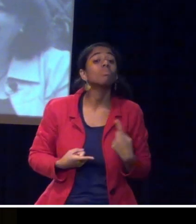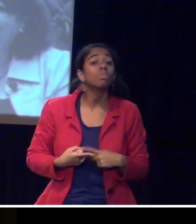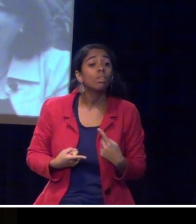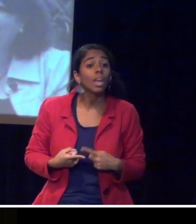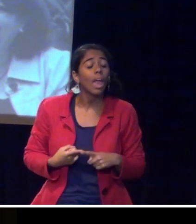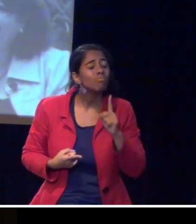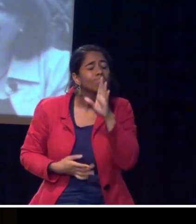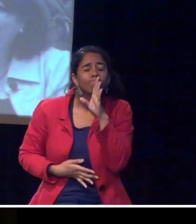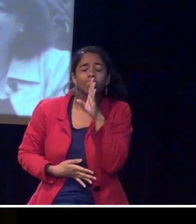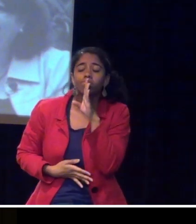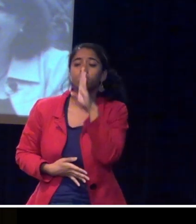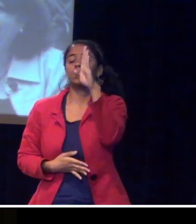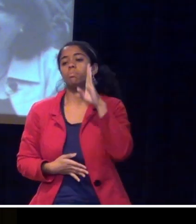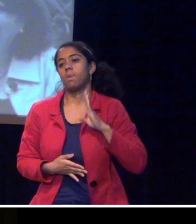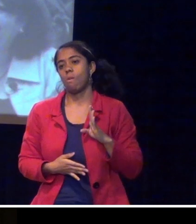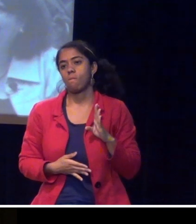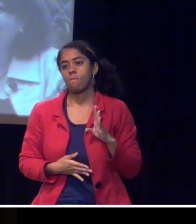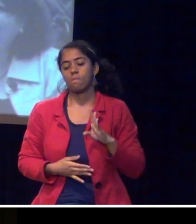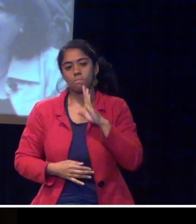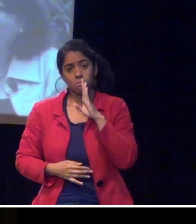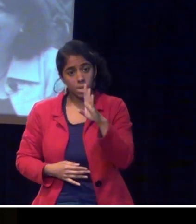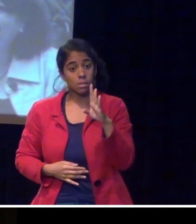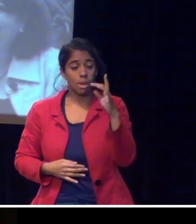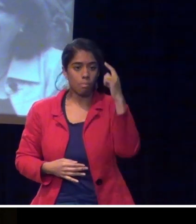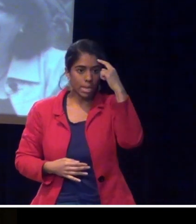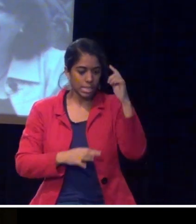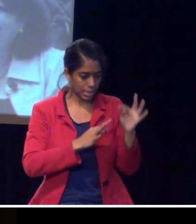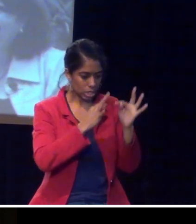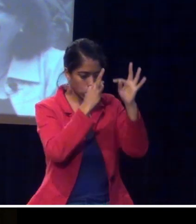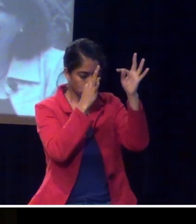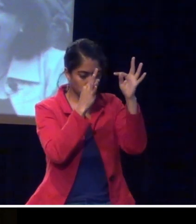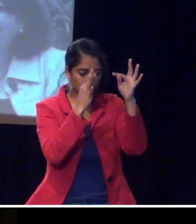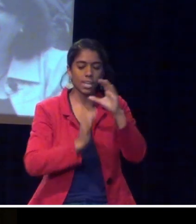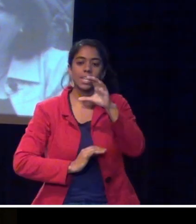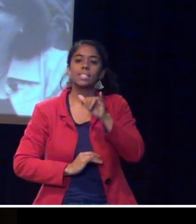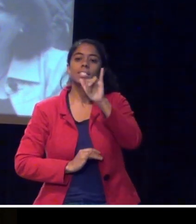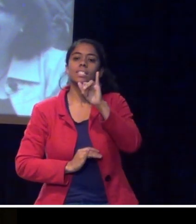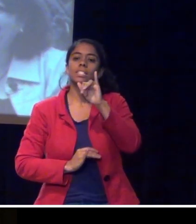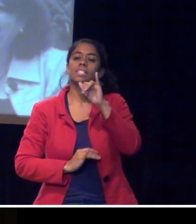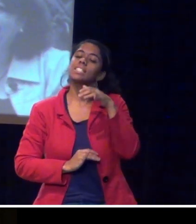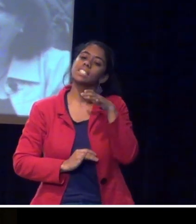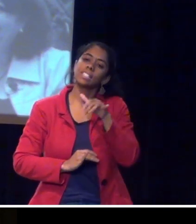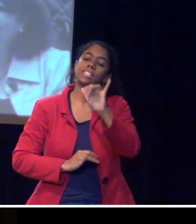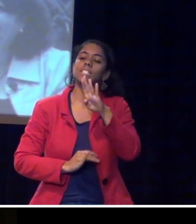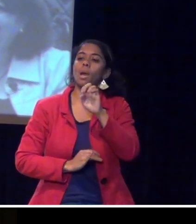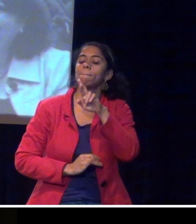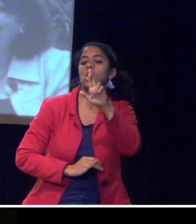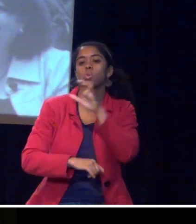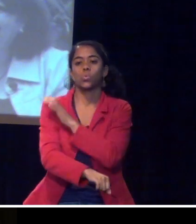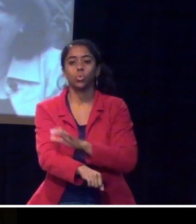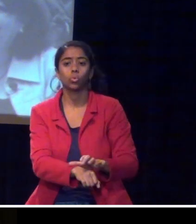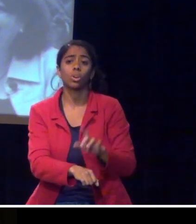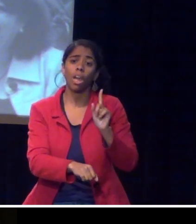o centro dessa nova cibercultura é a colaboração, é a